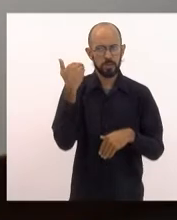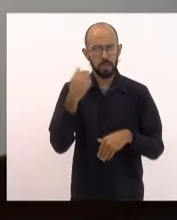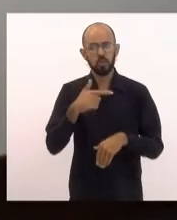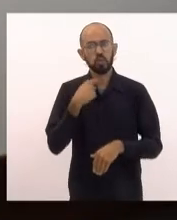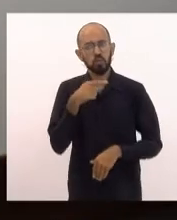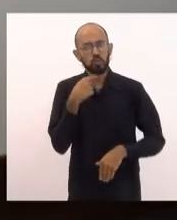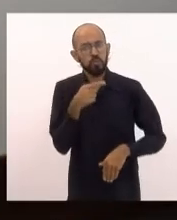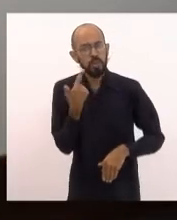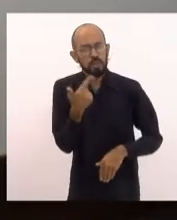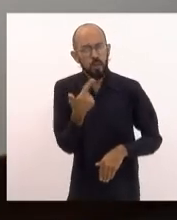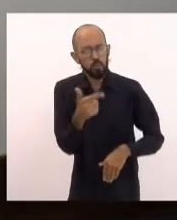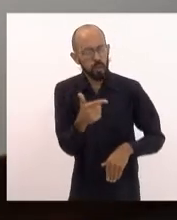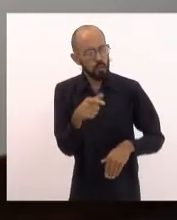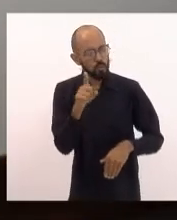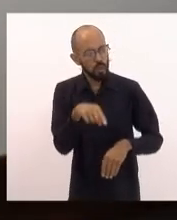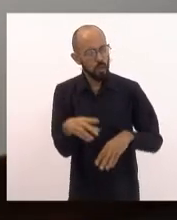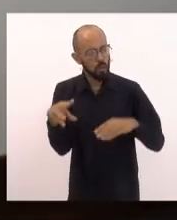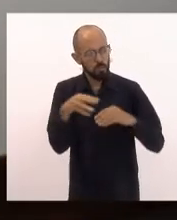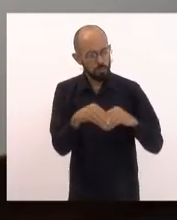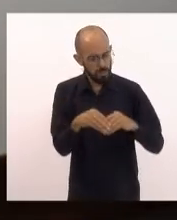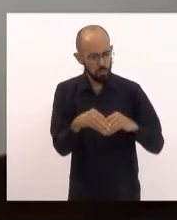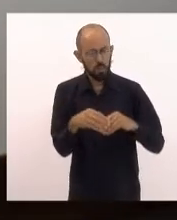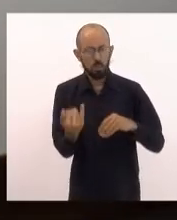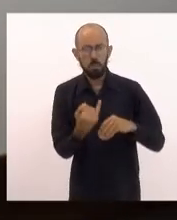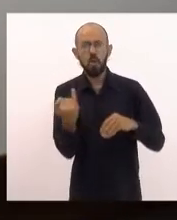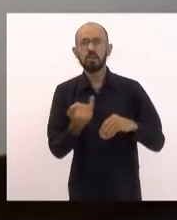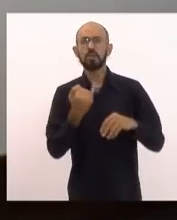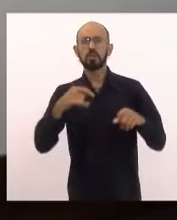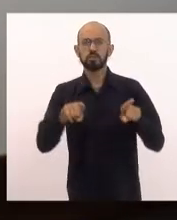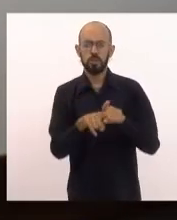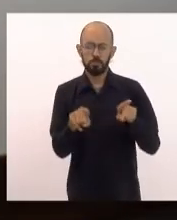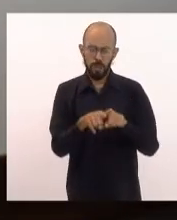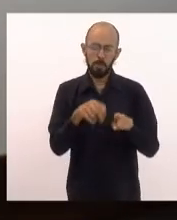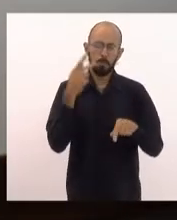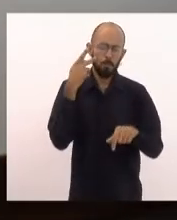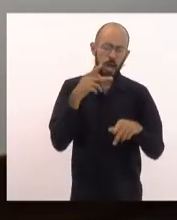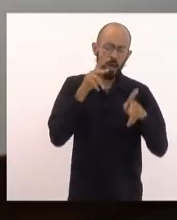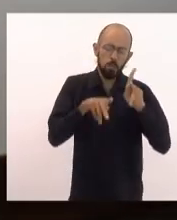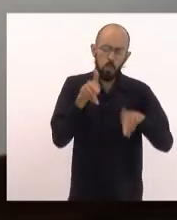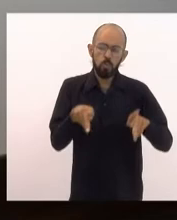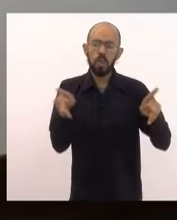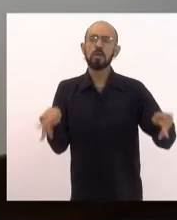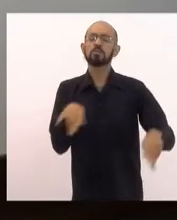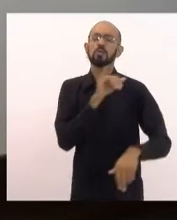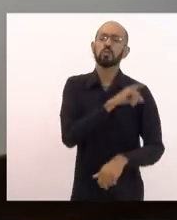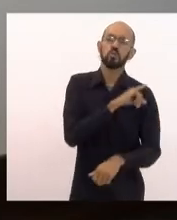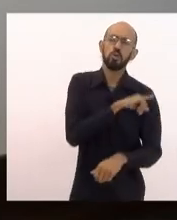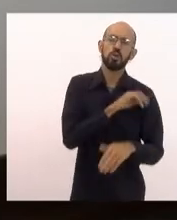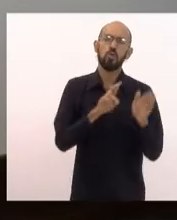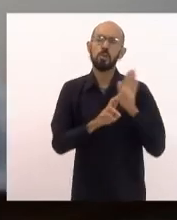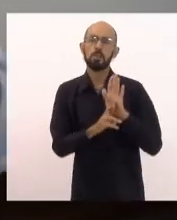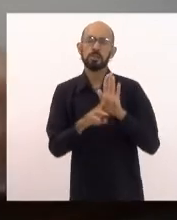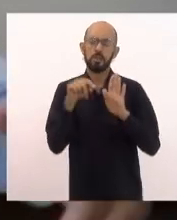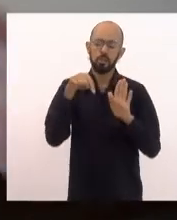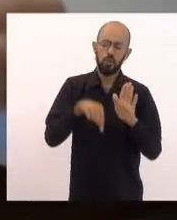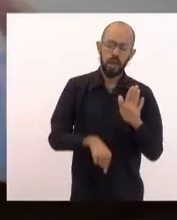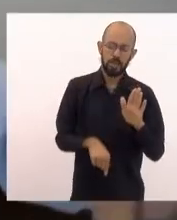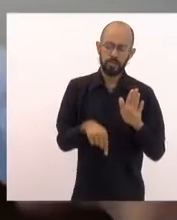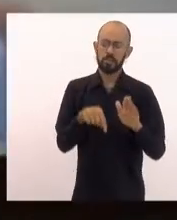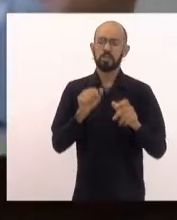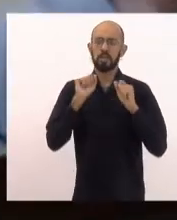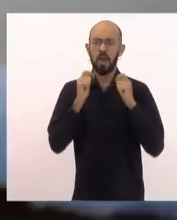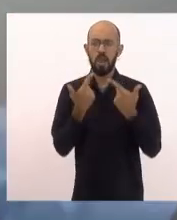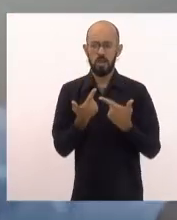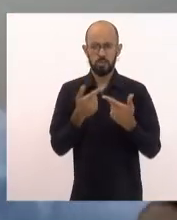dúvida que é um reforço de muito fôlego para a população fluminense representada aqui nessa Casa Legislativa. Vossa Excelência tem uma